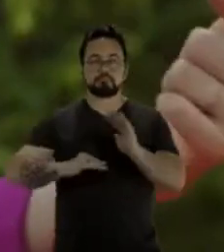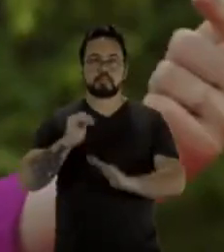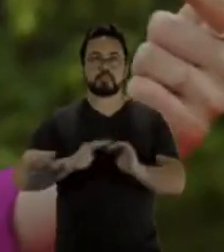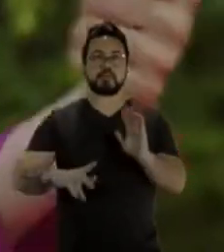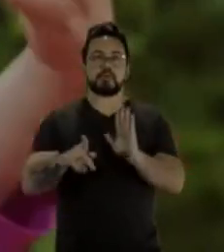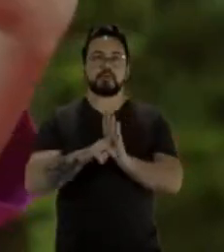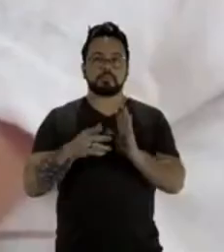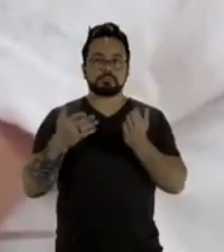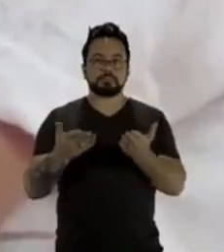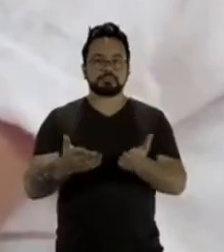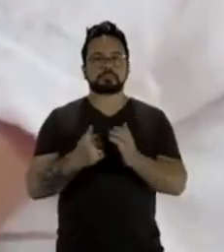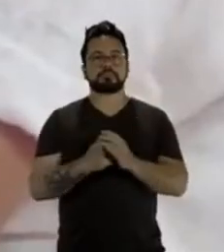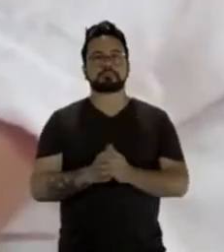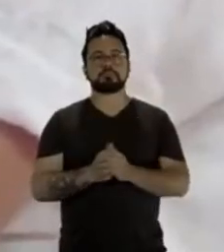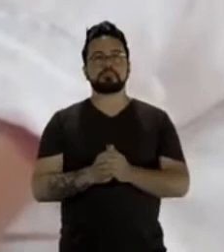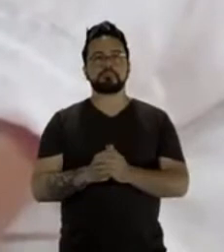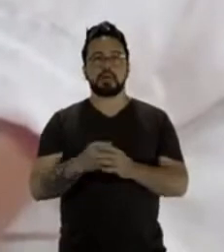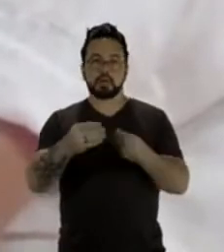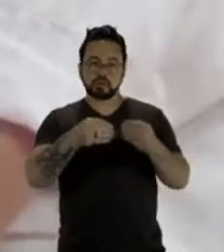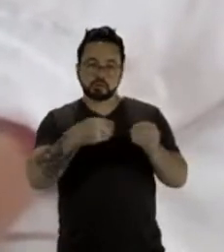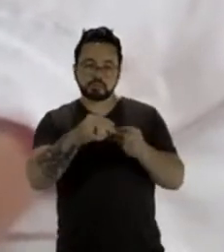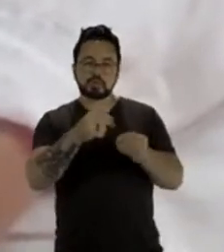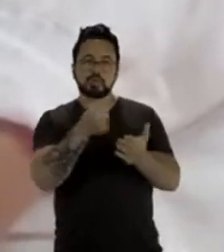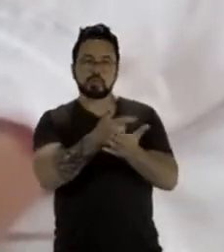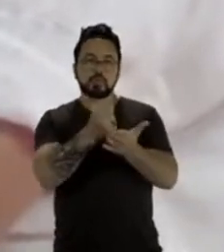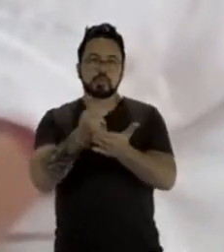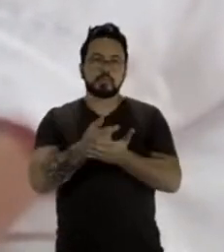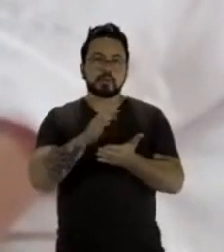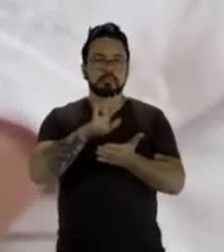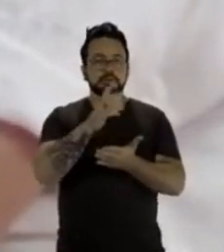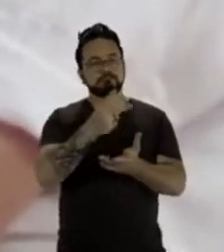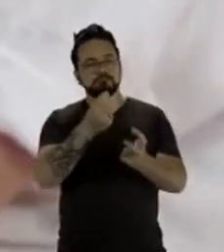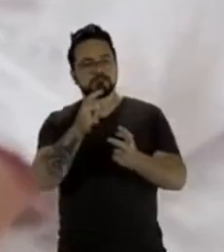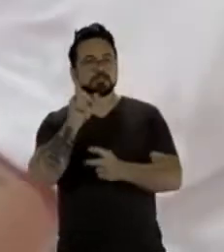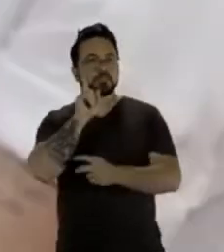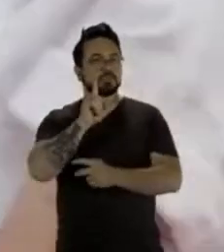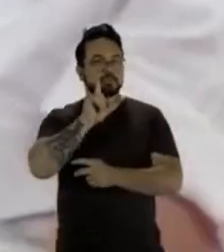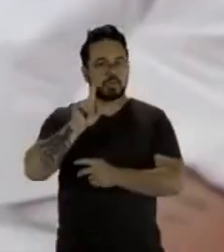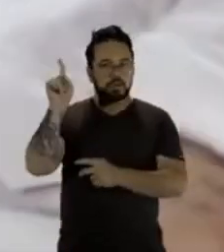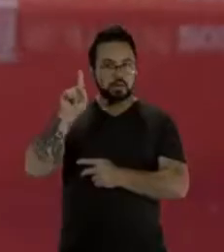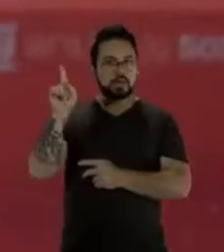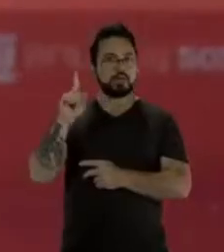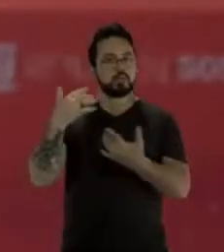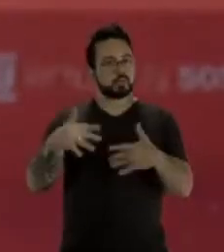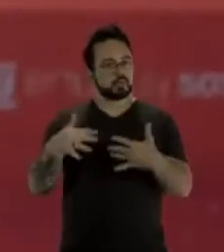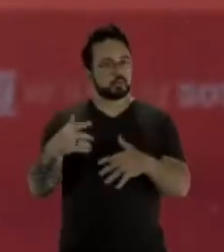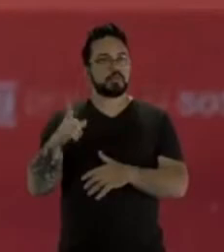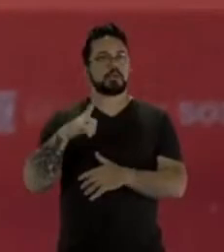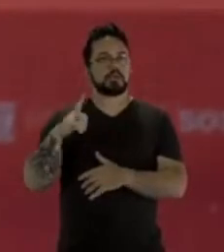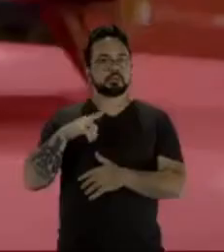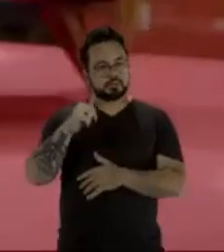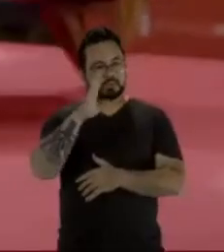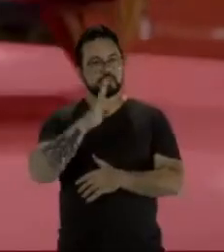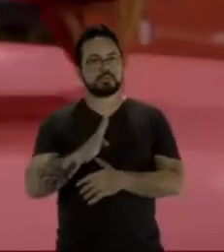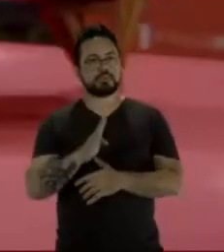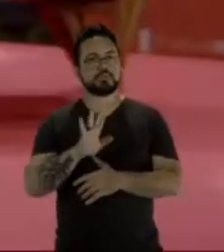práticas de tanto consumo de plástico, mas a gente parar para ver a cultura dos Estados Unidos, mas por exemplo... É muito aqui. Não, a gente tem muito, mas